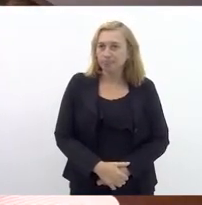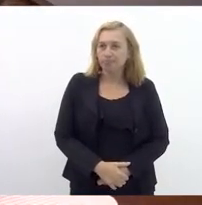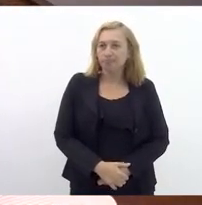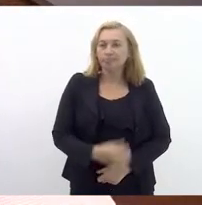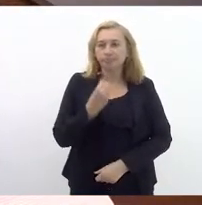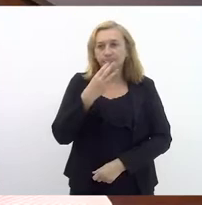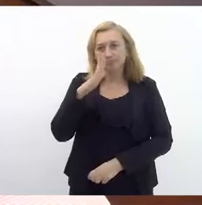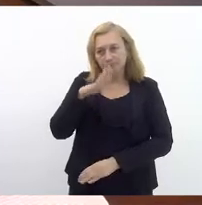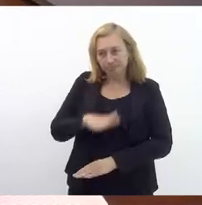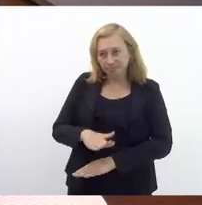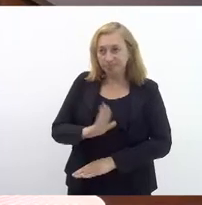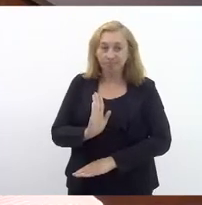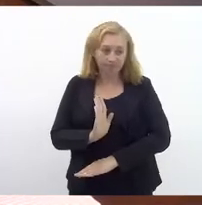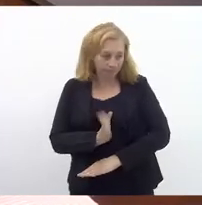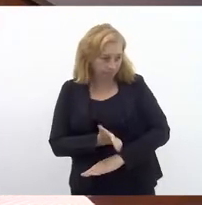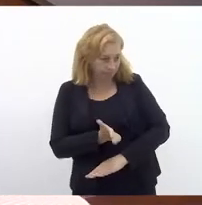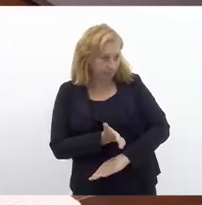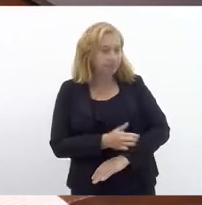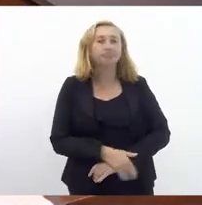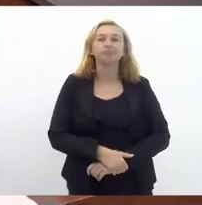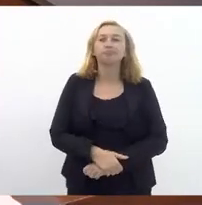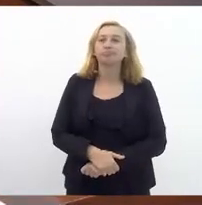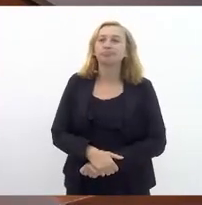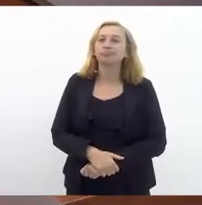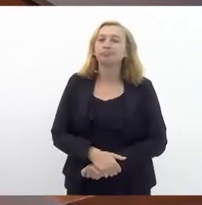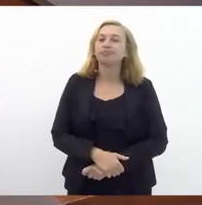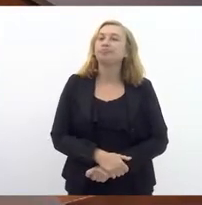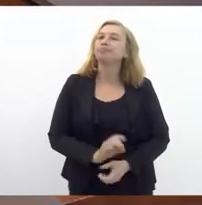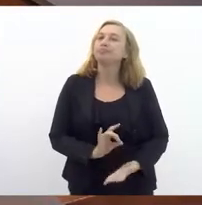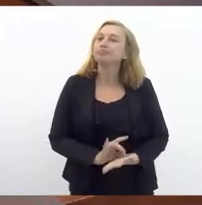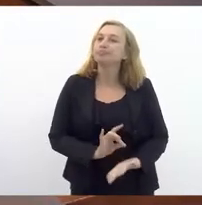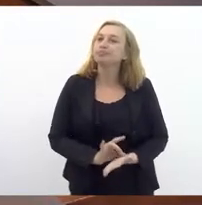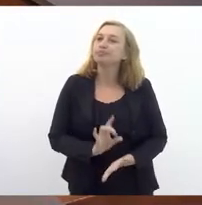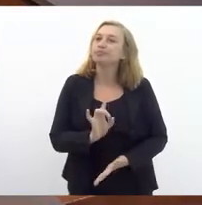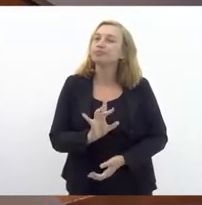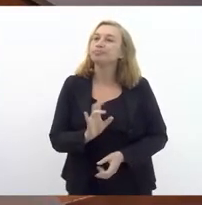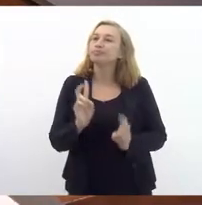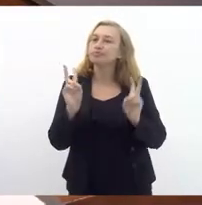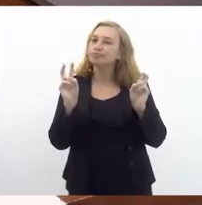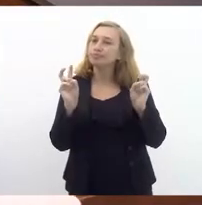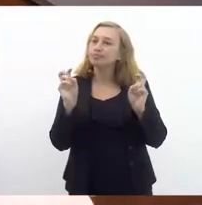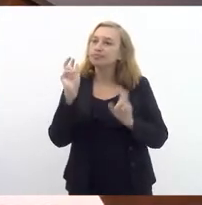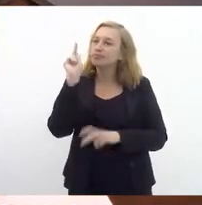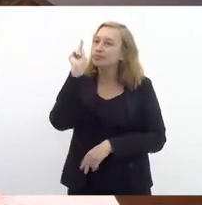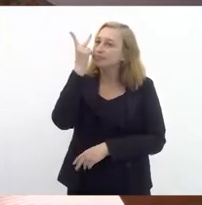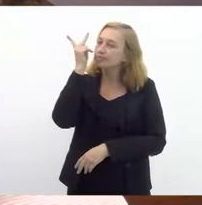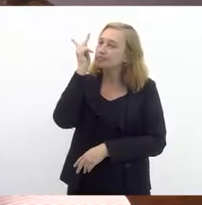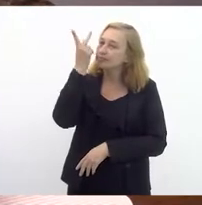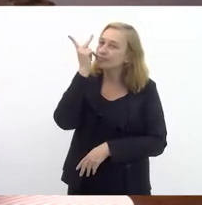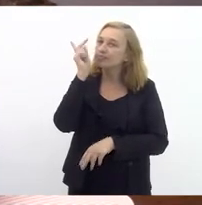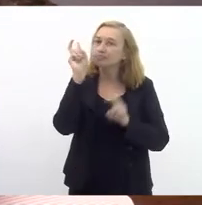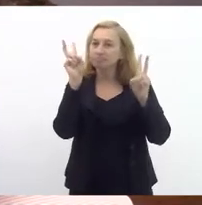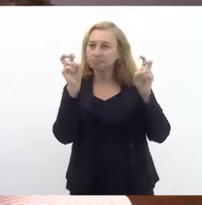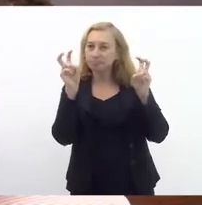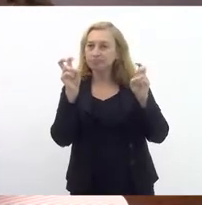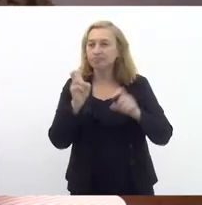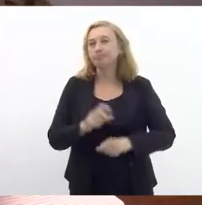Boa tarde já, né? Boa tarde. Não, na verdade, eu vou trazer só fatos históricos sobre esse assunto,